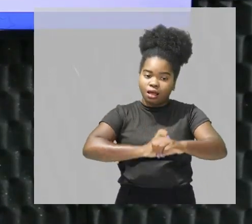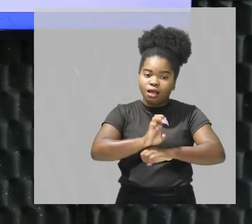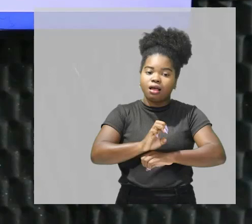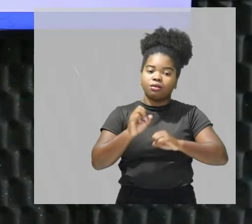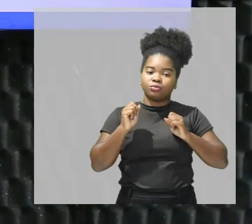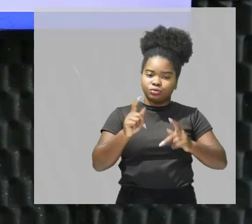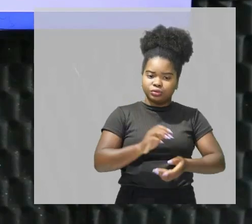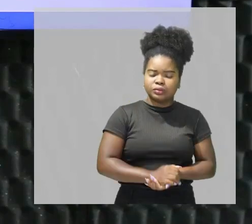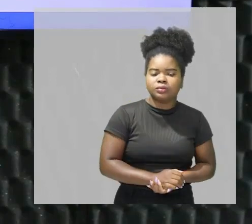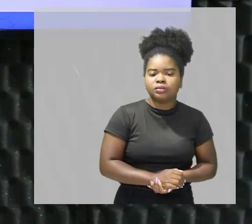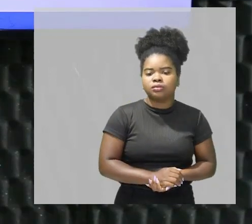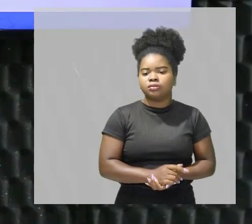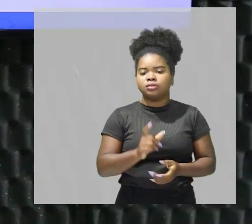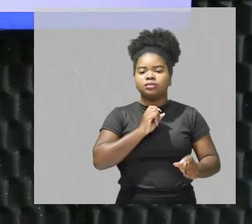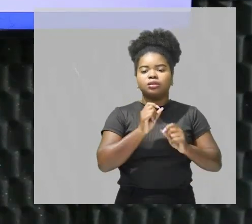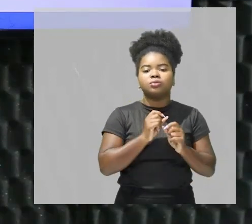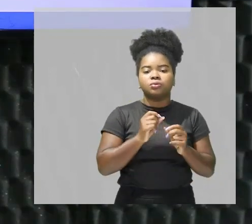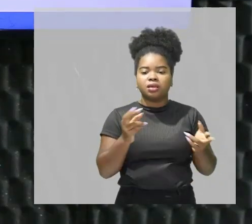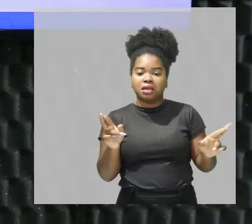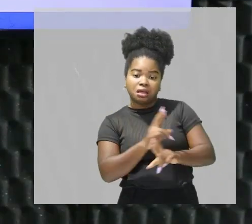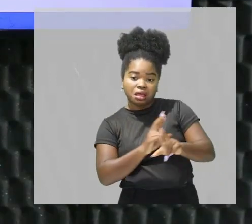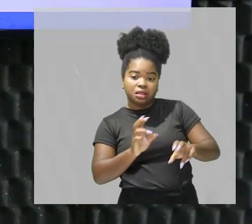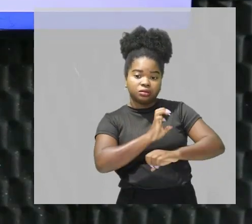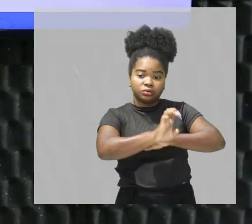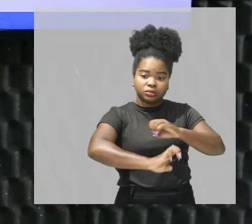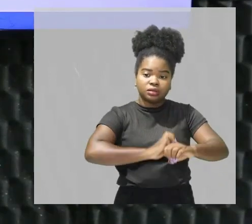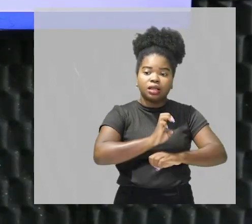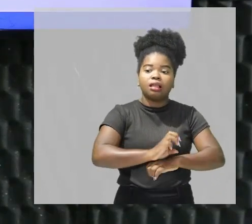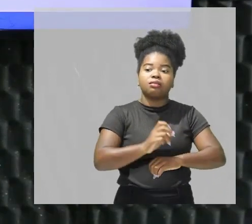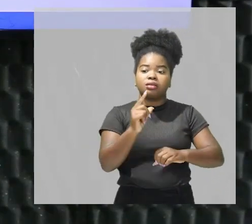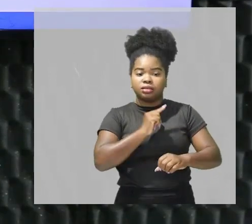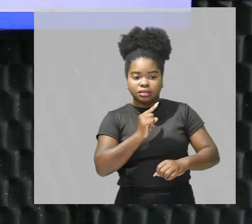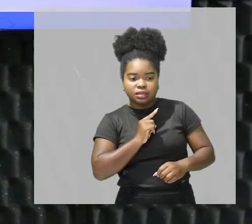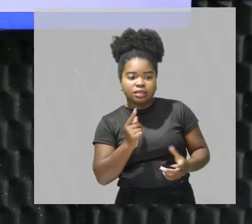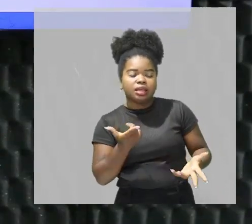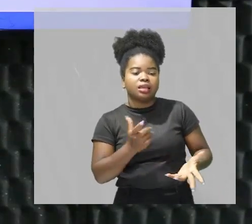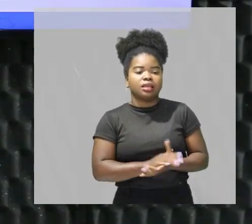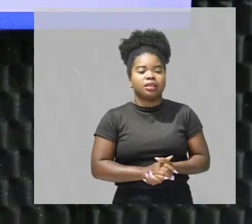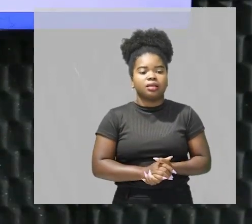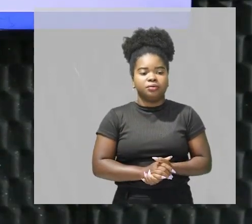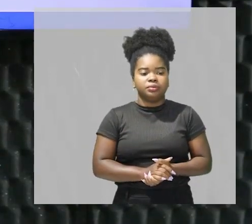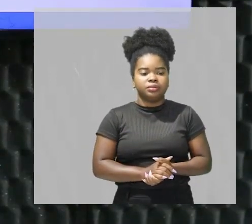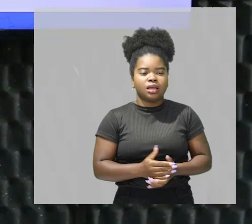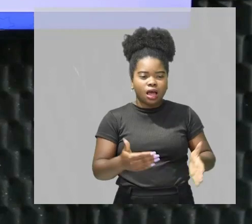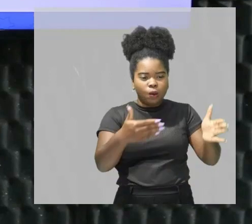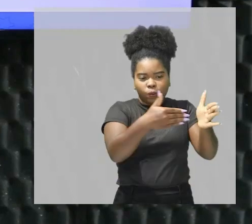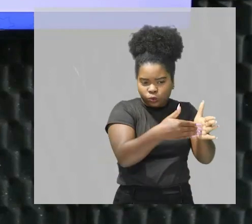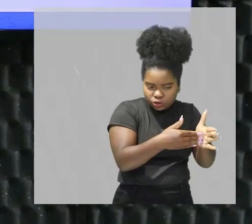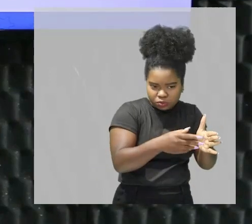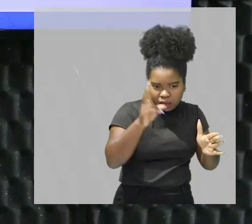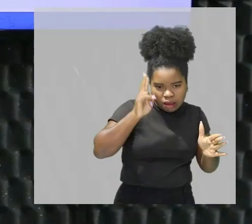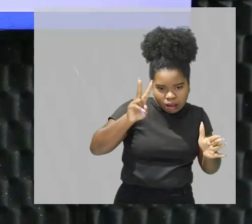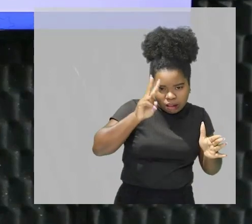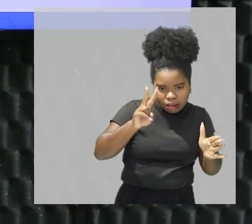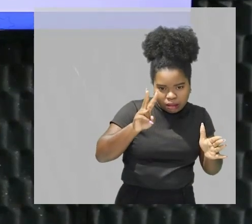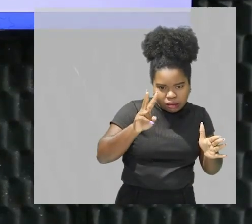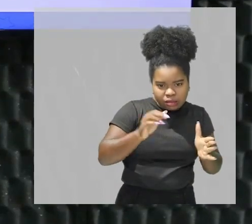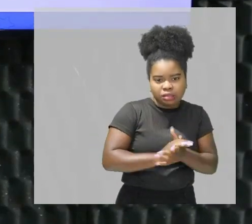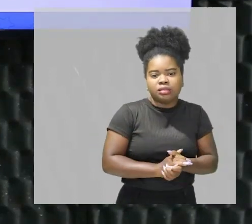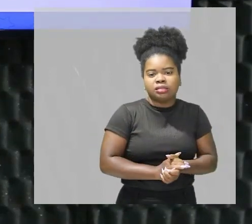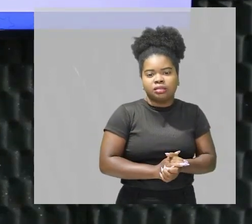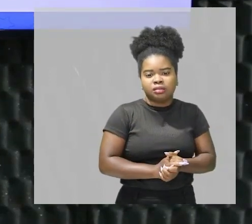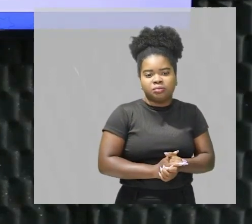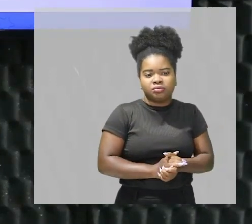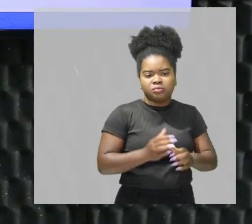Essa fórmula indica os elétrons da camada de valência, camada de valência, a última camada daquele